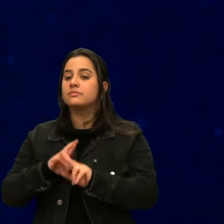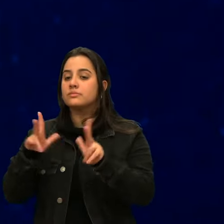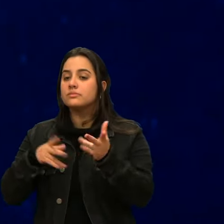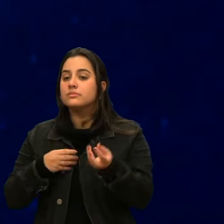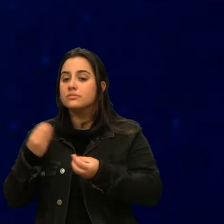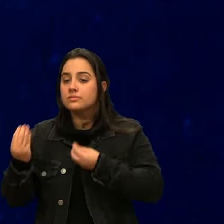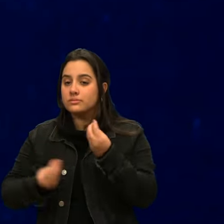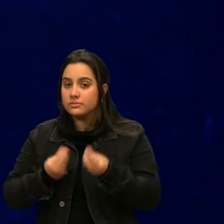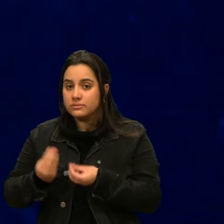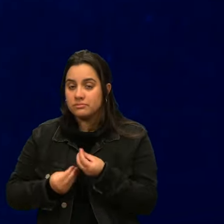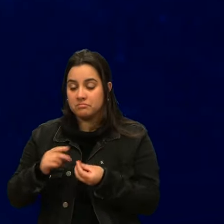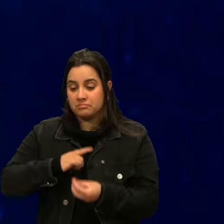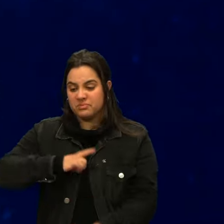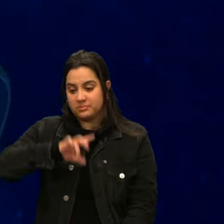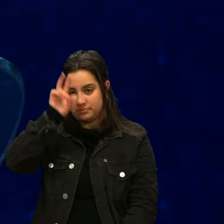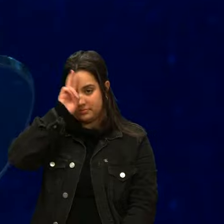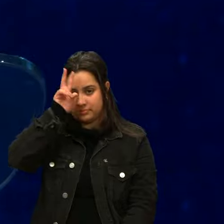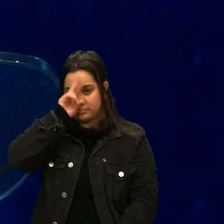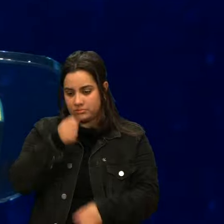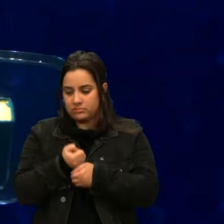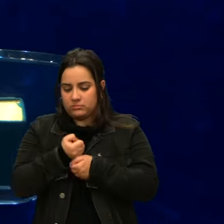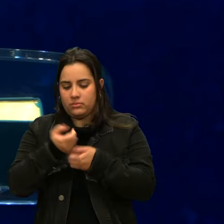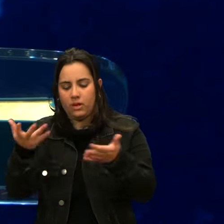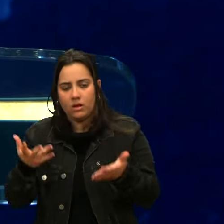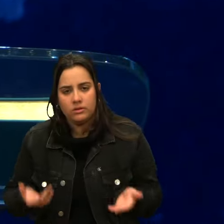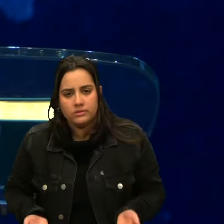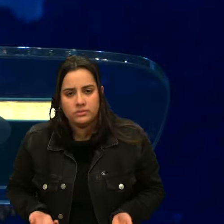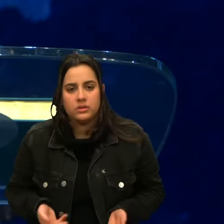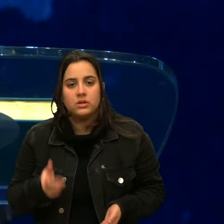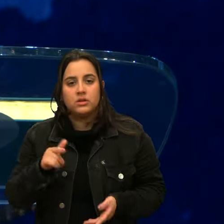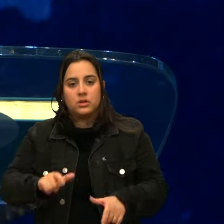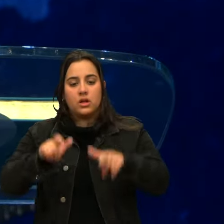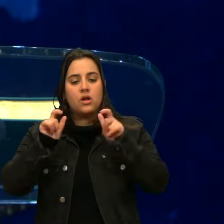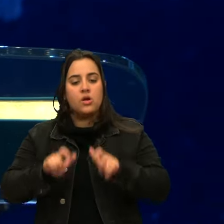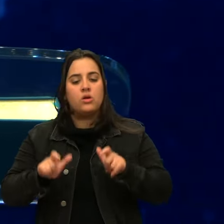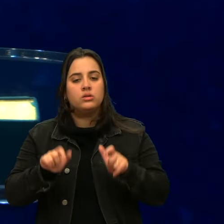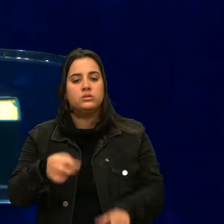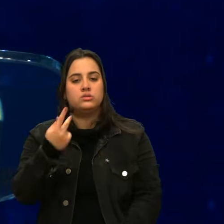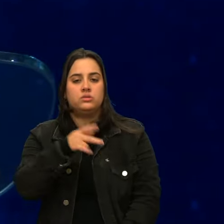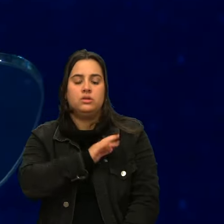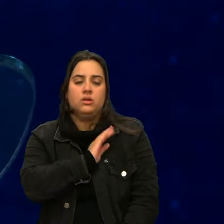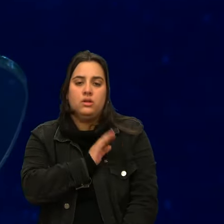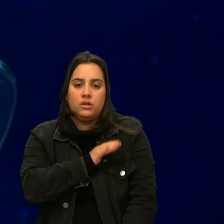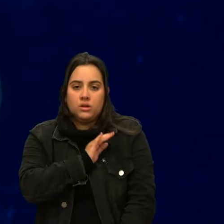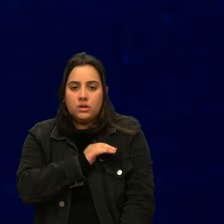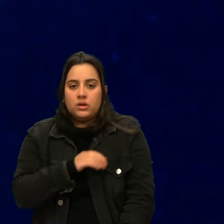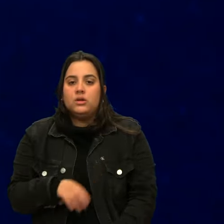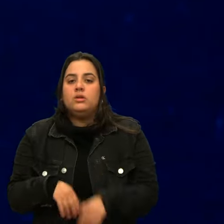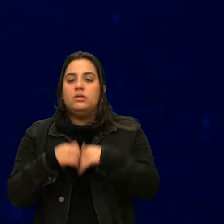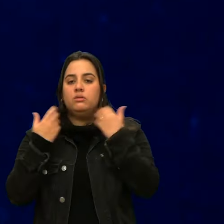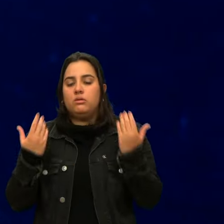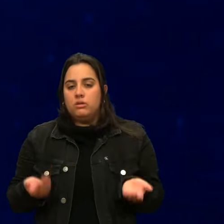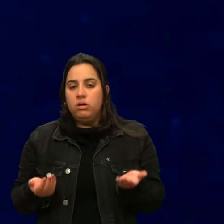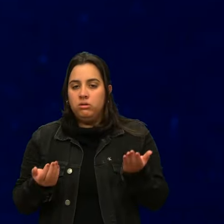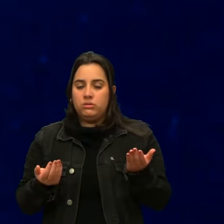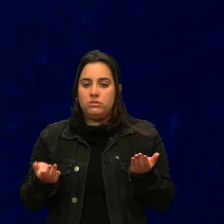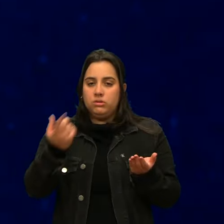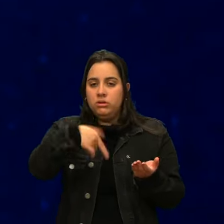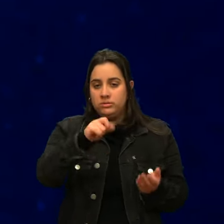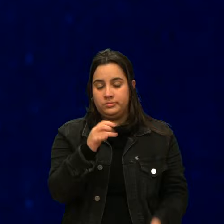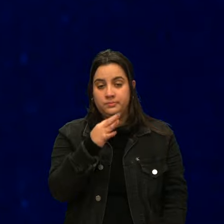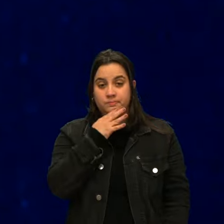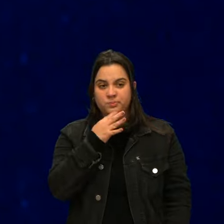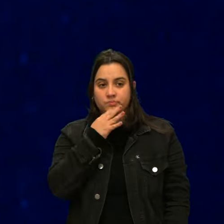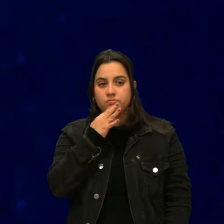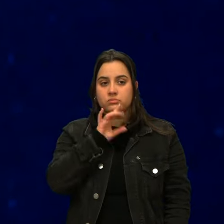terem as suas histórias contadas? Foi onde estava o coração deles. Quando você conhece o Senhor